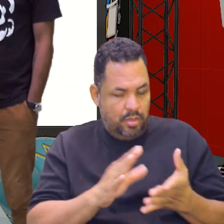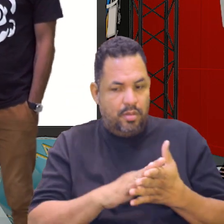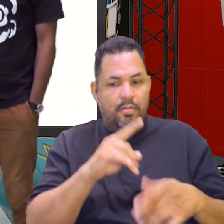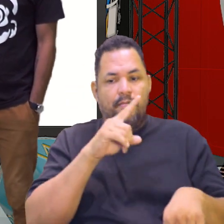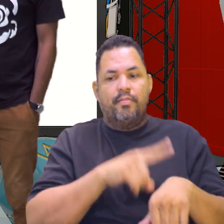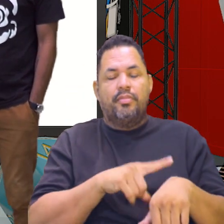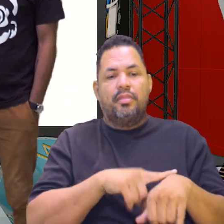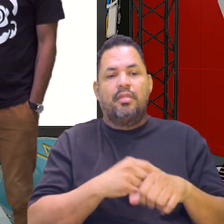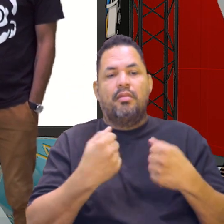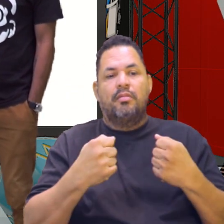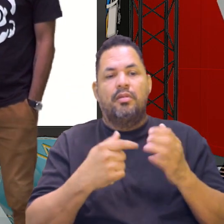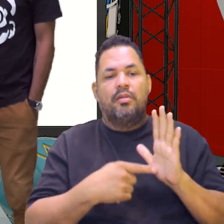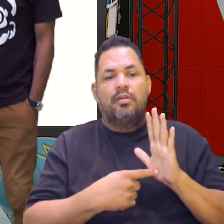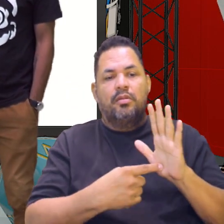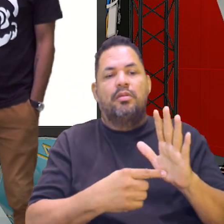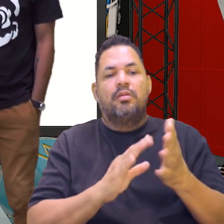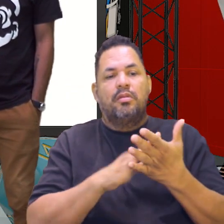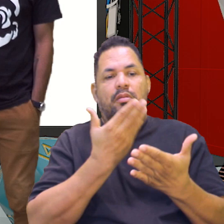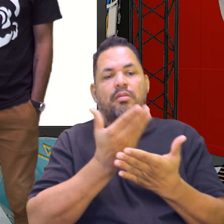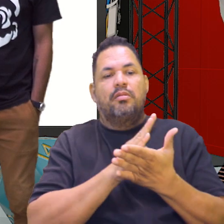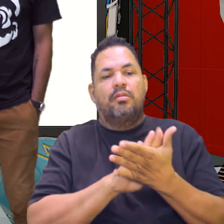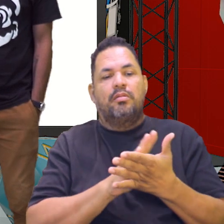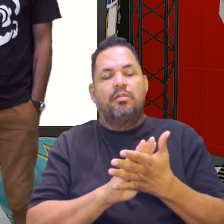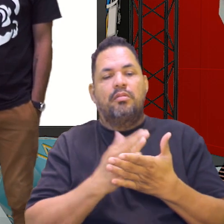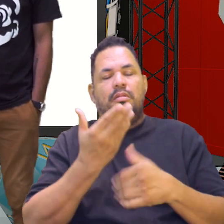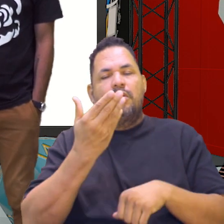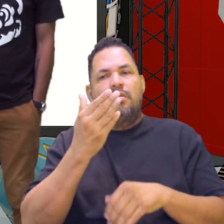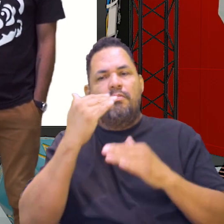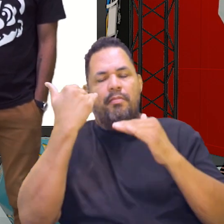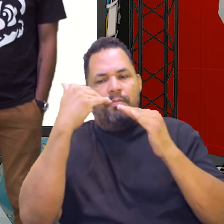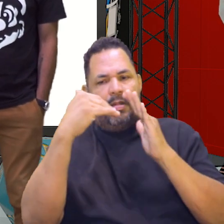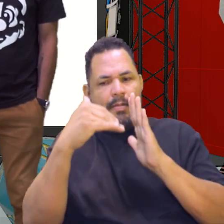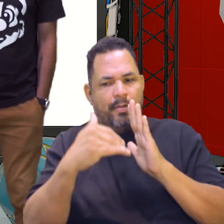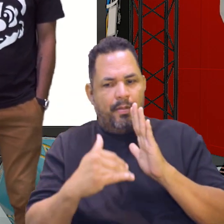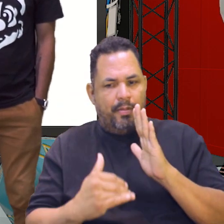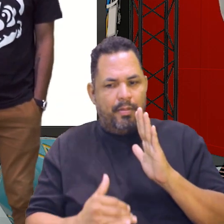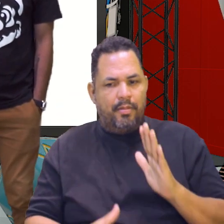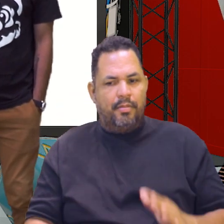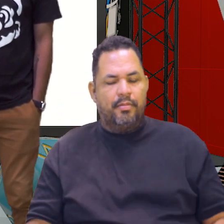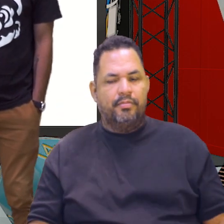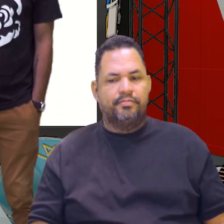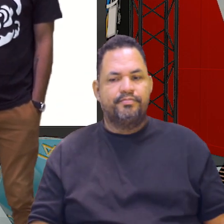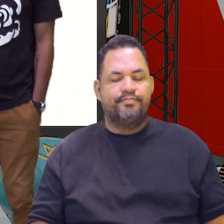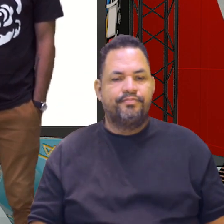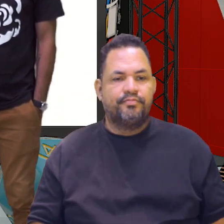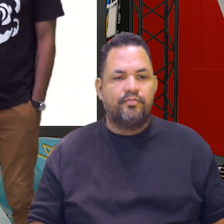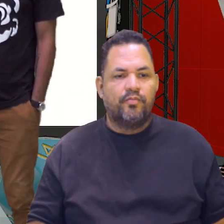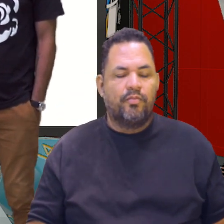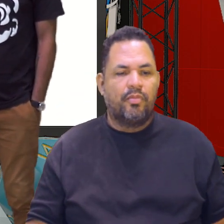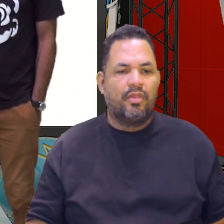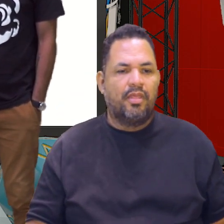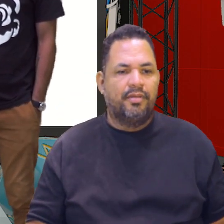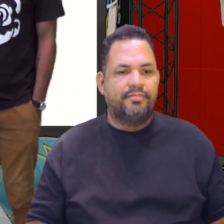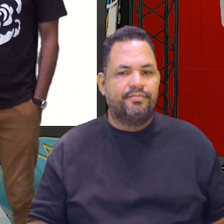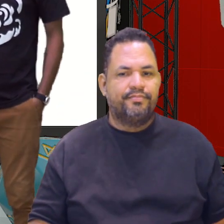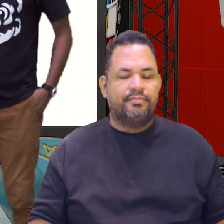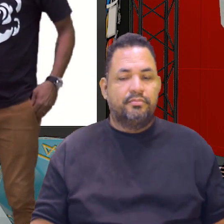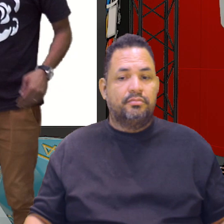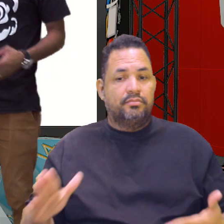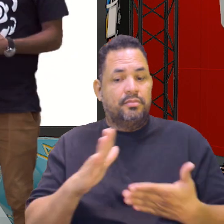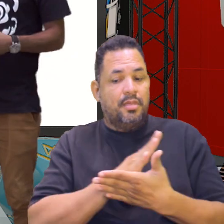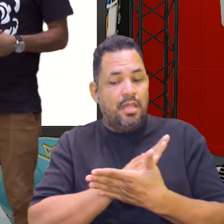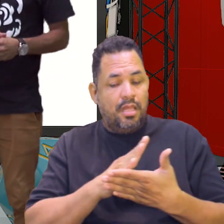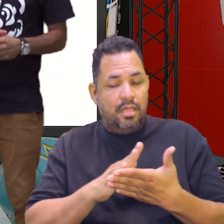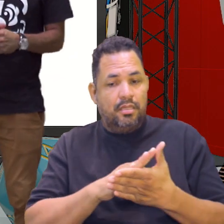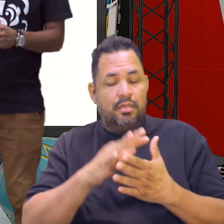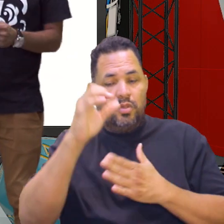para a gente mostrar, fazer leitura, interpretar e mostrar direitinho passo a passo para vocês. Não adianta a gente também fazer coisas com correria e vocês não compreenderem, né? Às